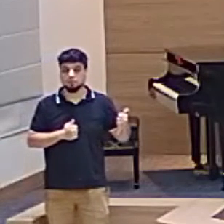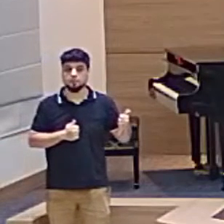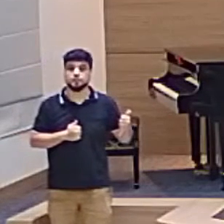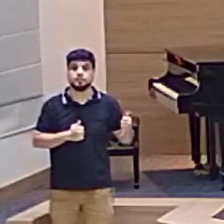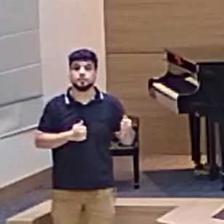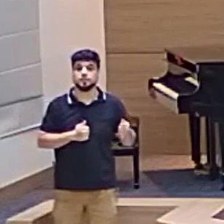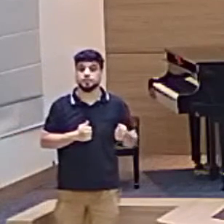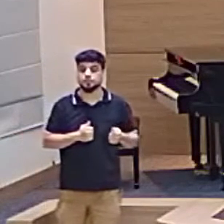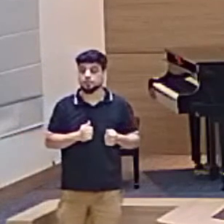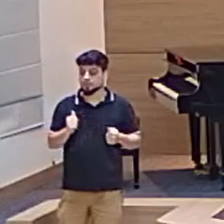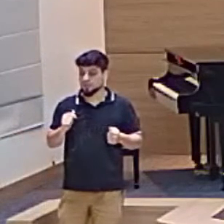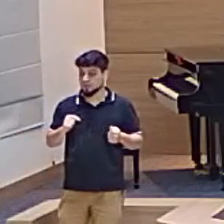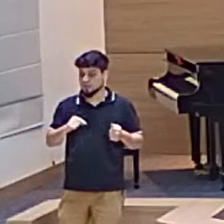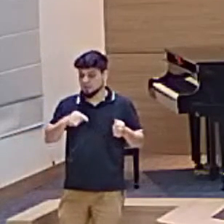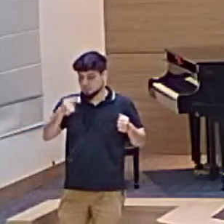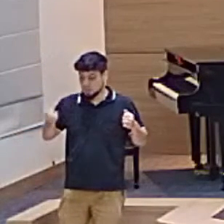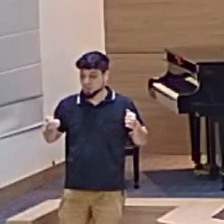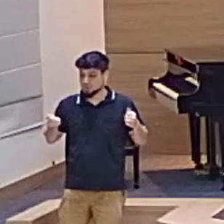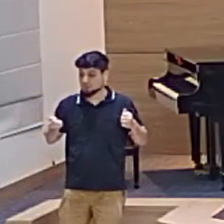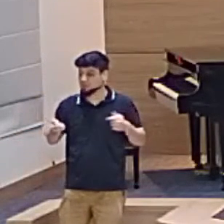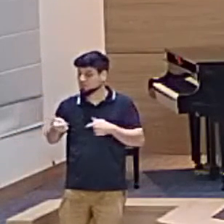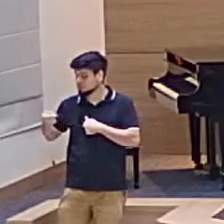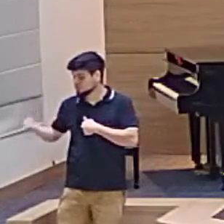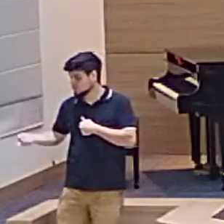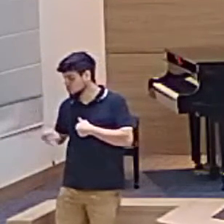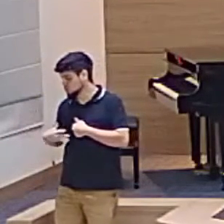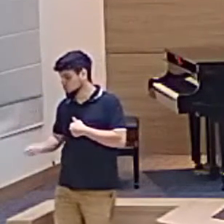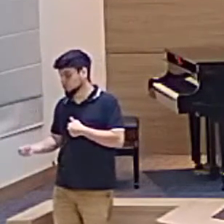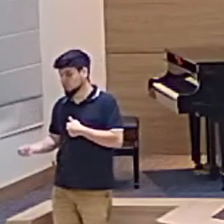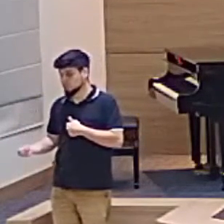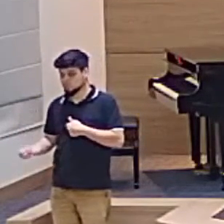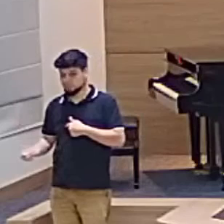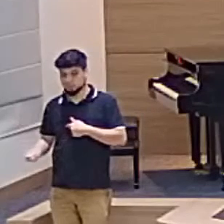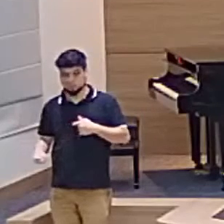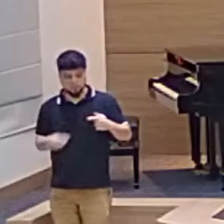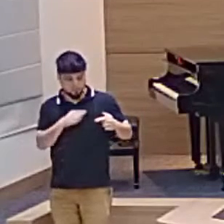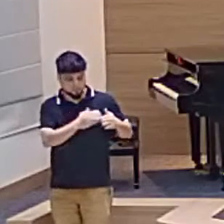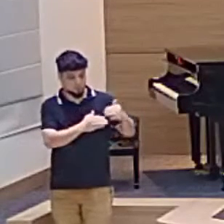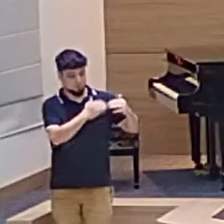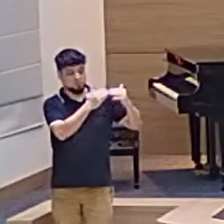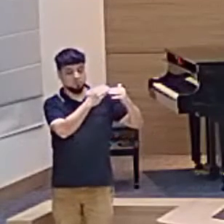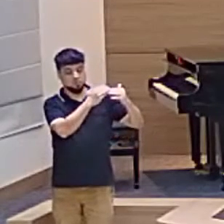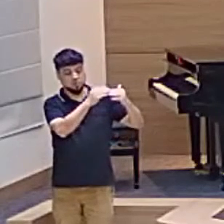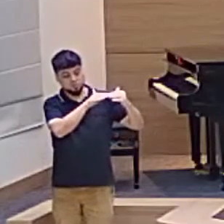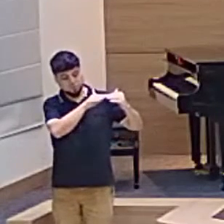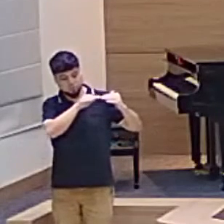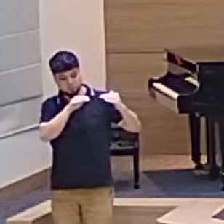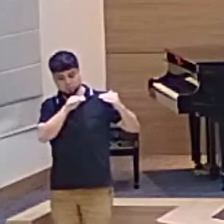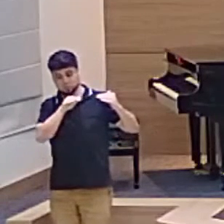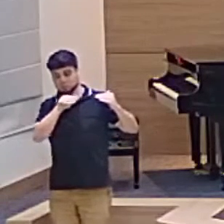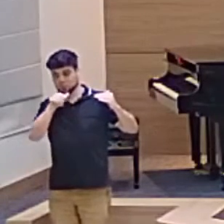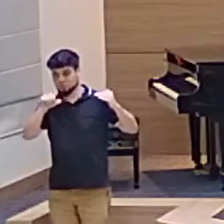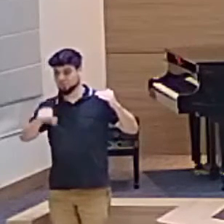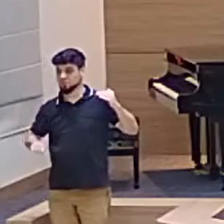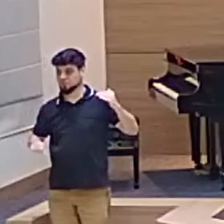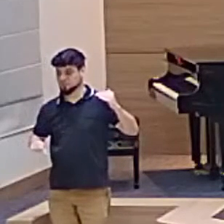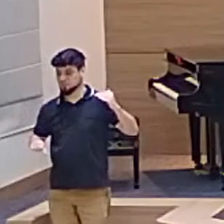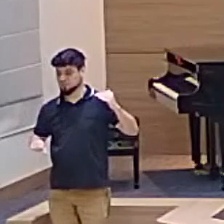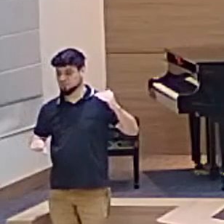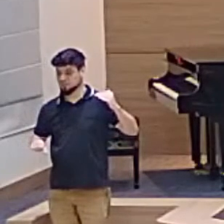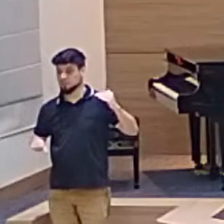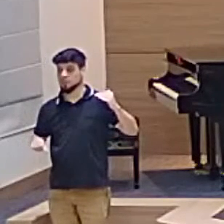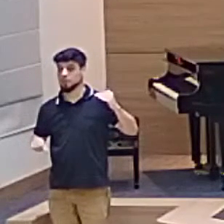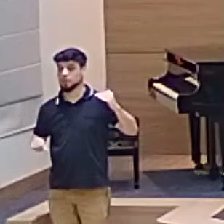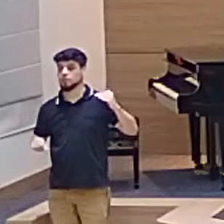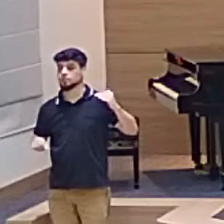e sabe o que acontece com a outra geração esse aqui constrói e se mantém A Outra Geração a geração de Juízes é